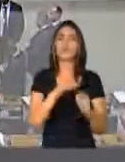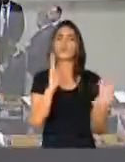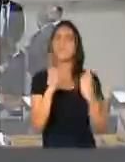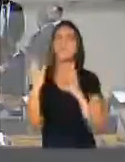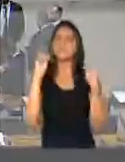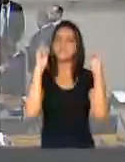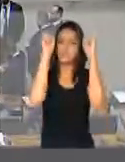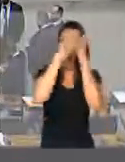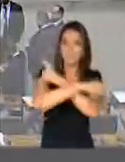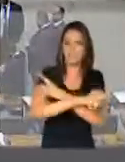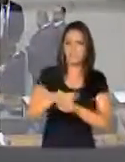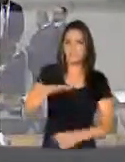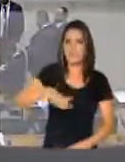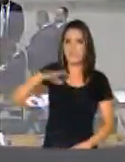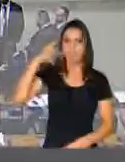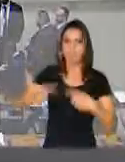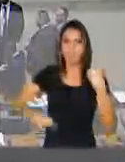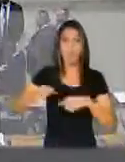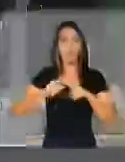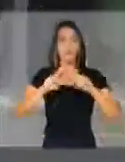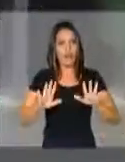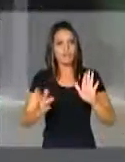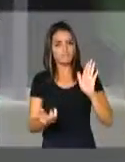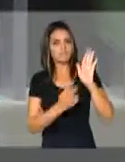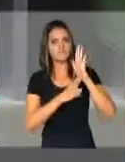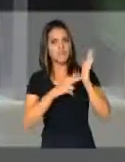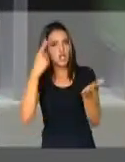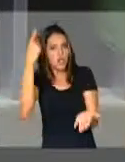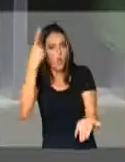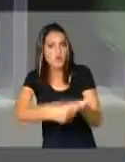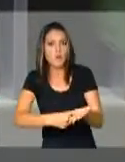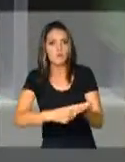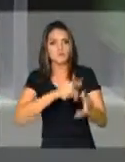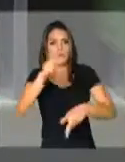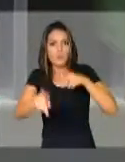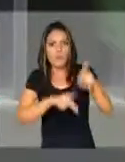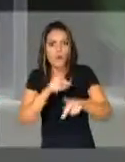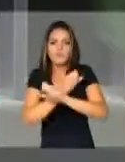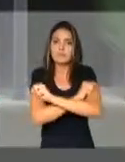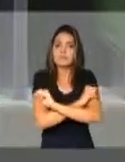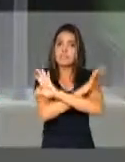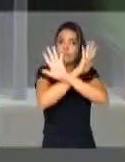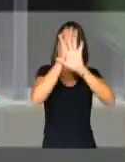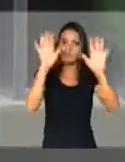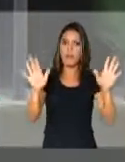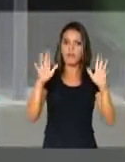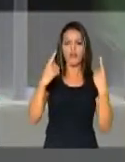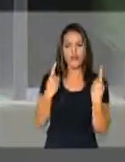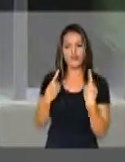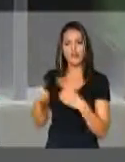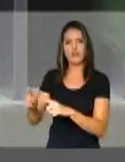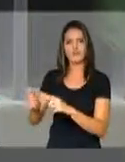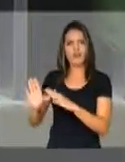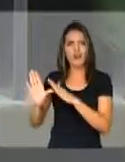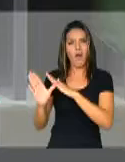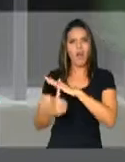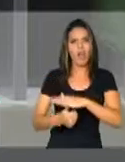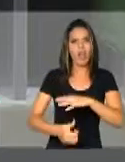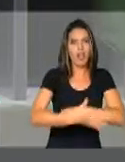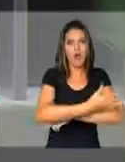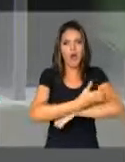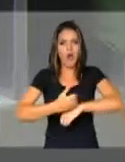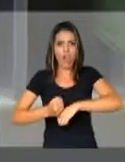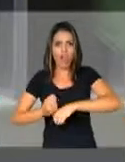dificuldade política do país, um compromisso com a nação, com a transparência, com o combate à corrupção, com